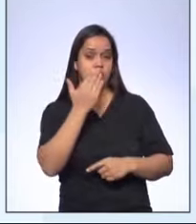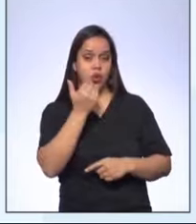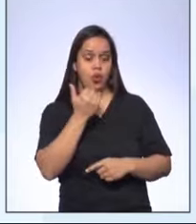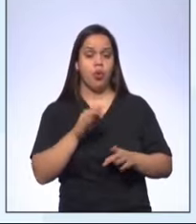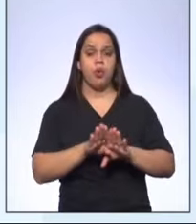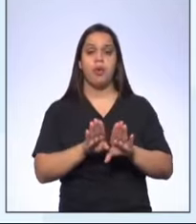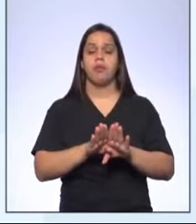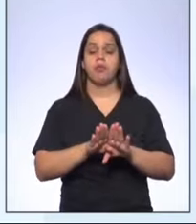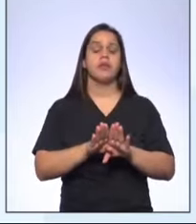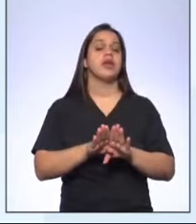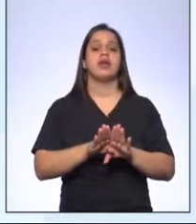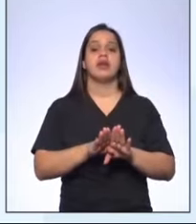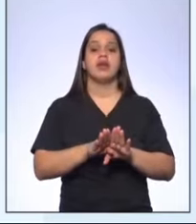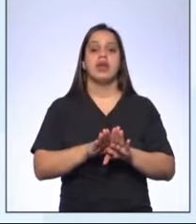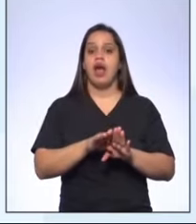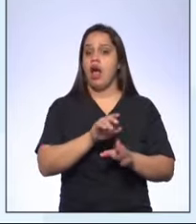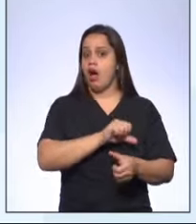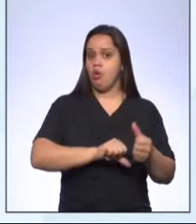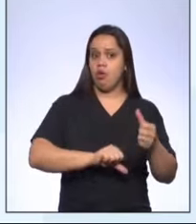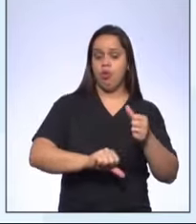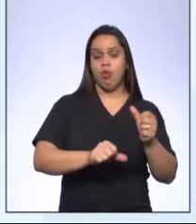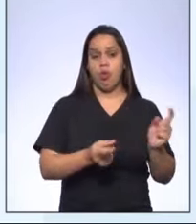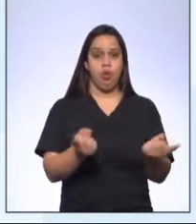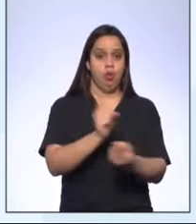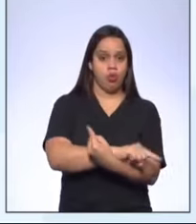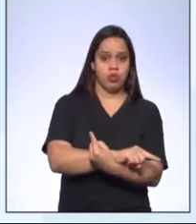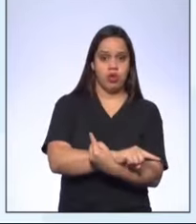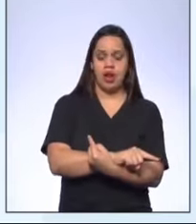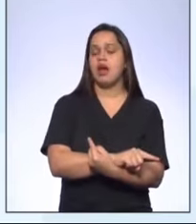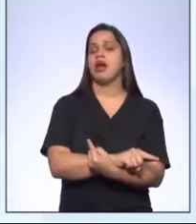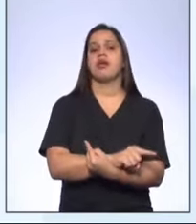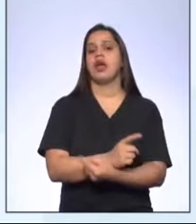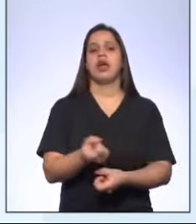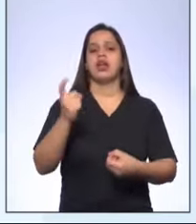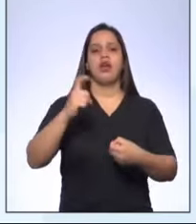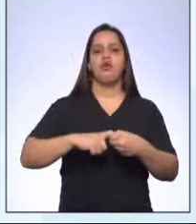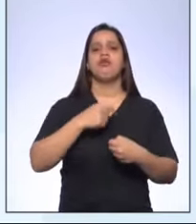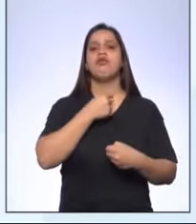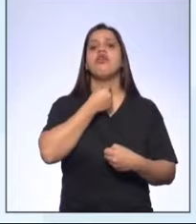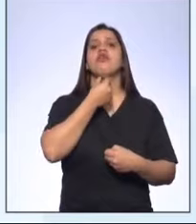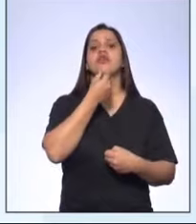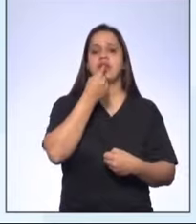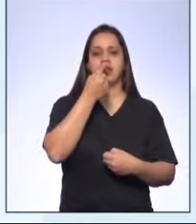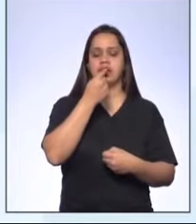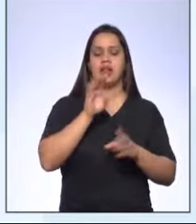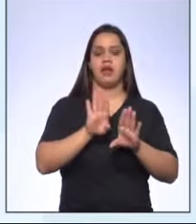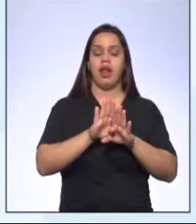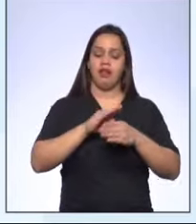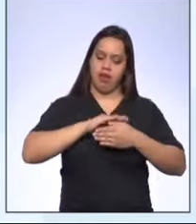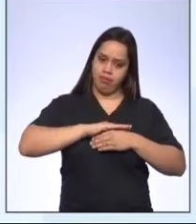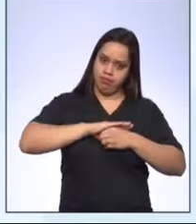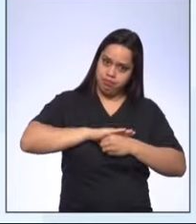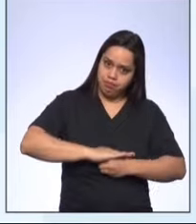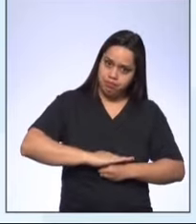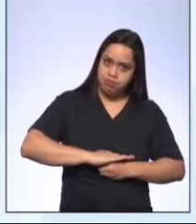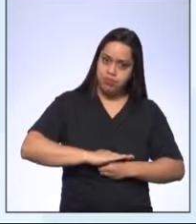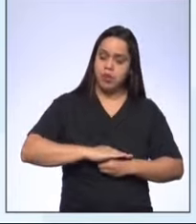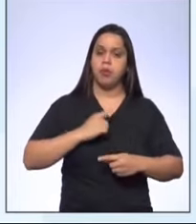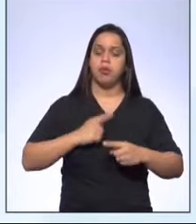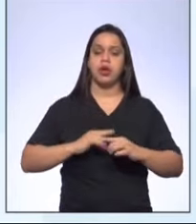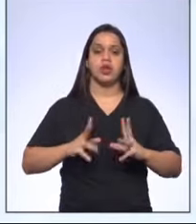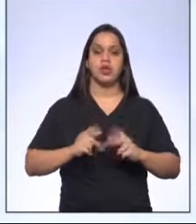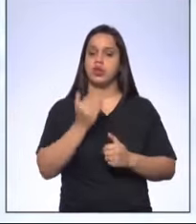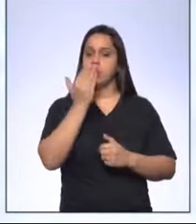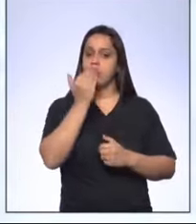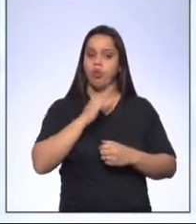comida não volta para sua boca, ela vai ser empurrada até o estômago, graças a esses movimentos peristálticos. Tá? Eles vão apertando a comida e